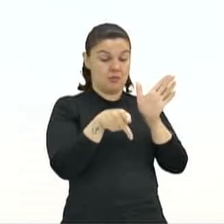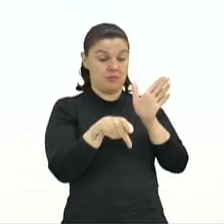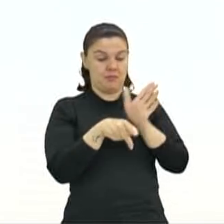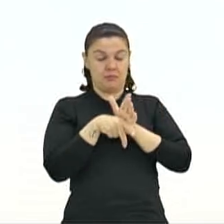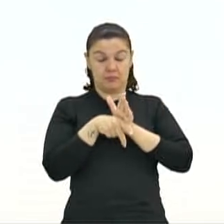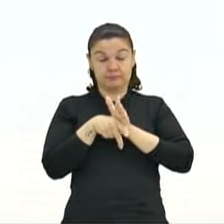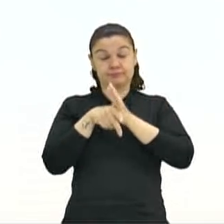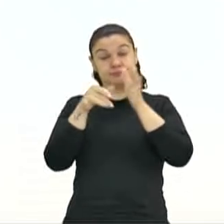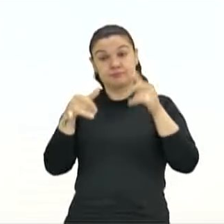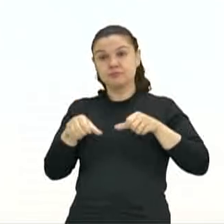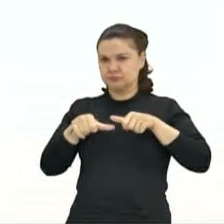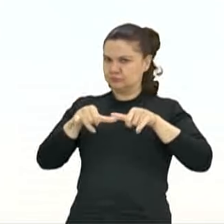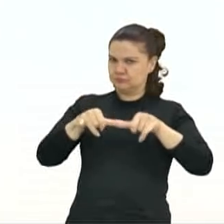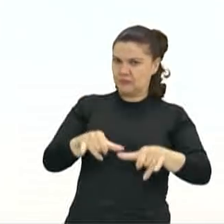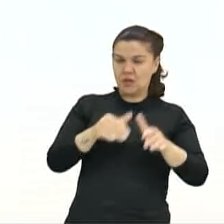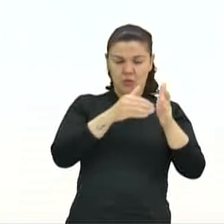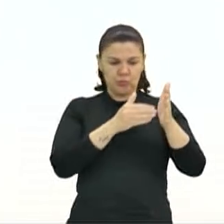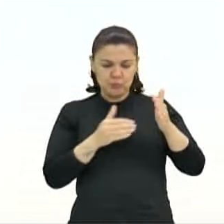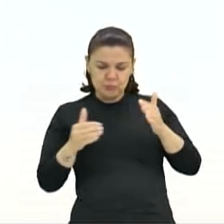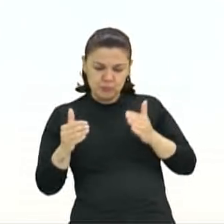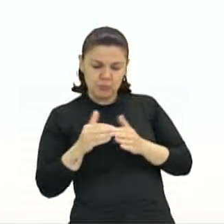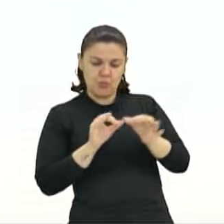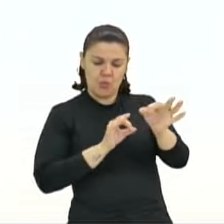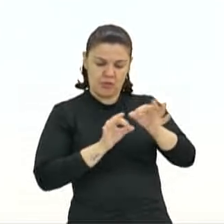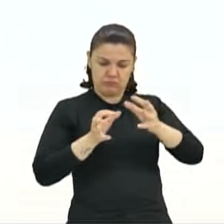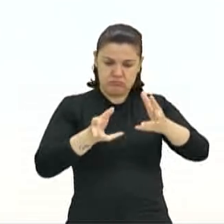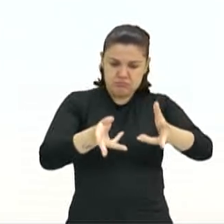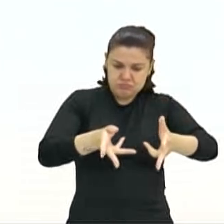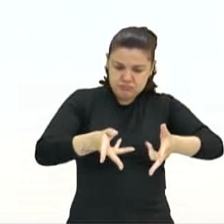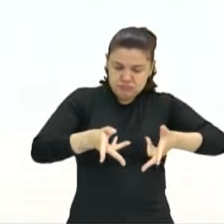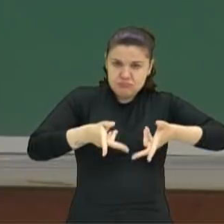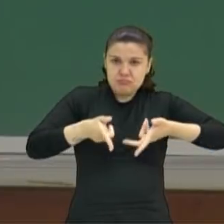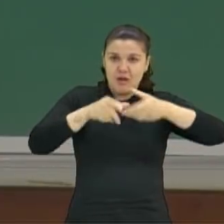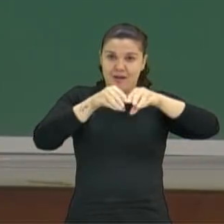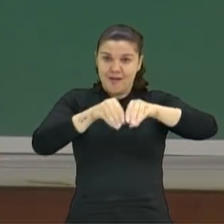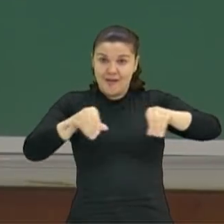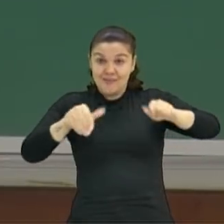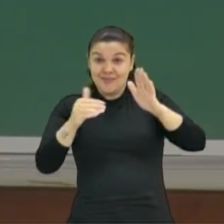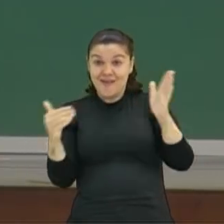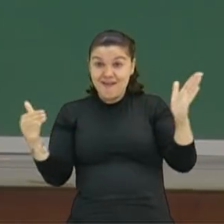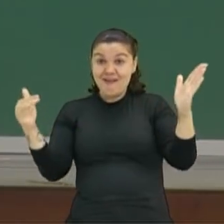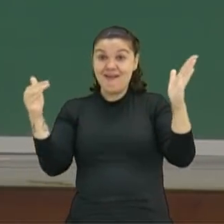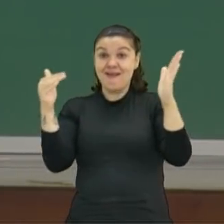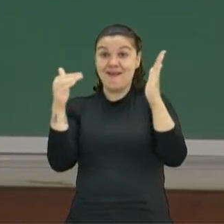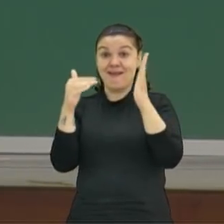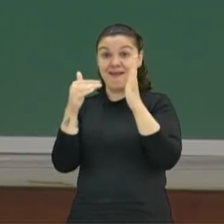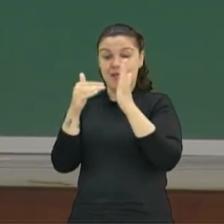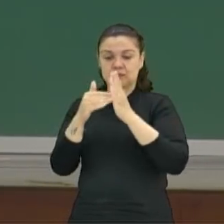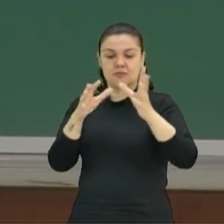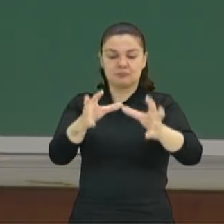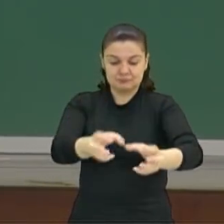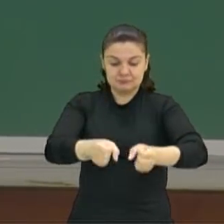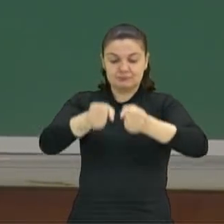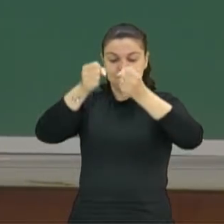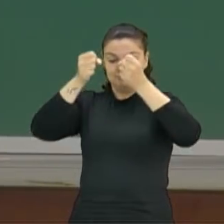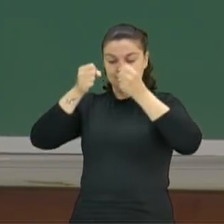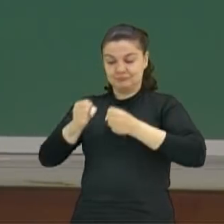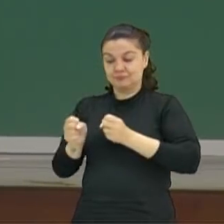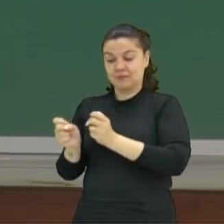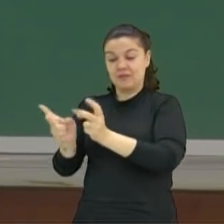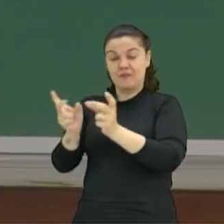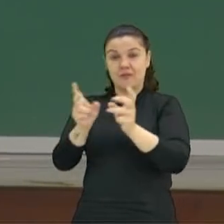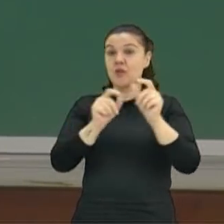atividade agrícola. Então, ou seja, desde o preparo da terra até a colheita do que foi plantado.